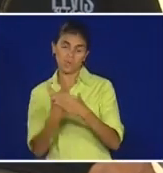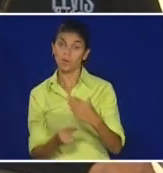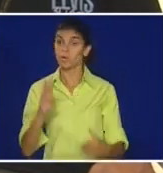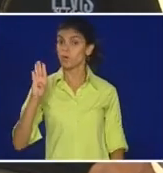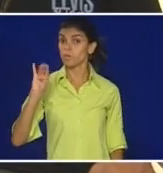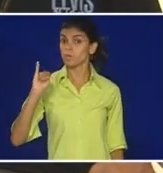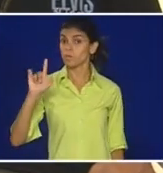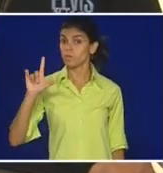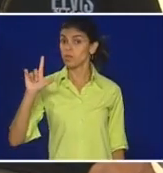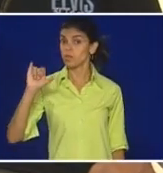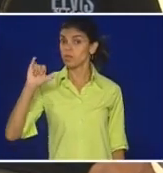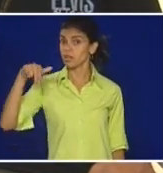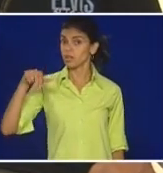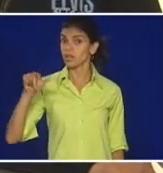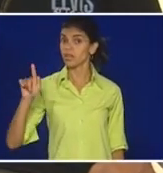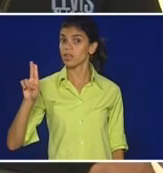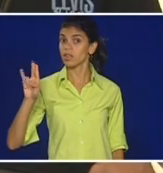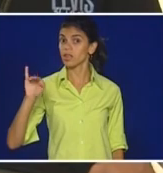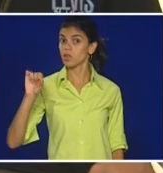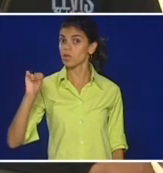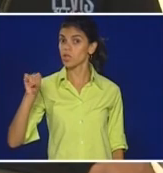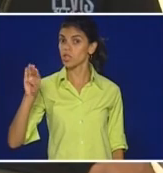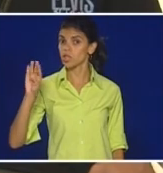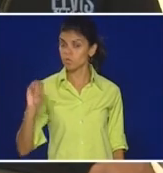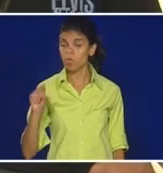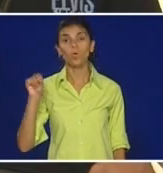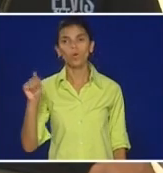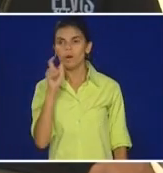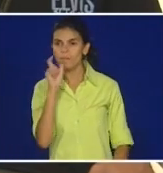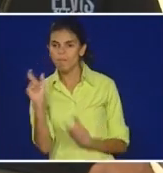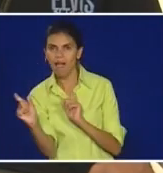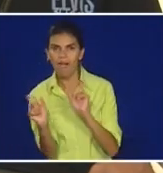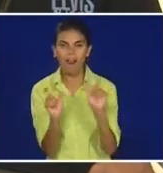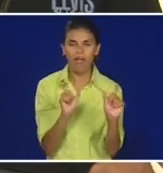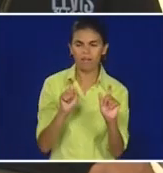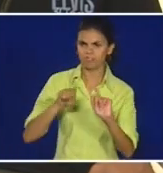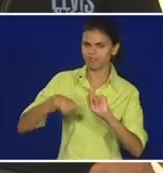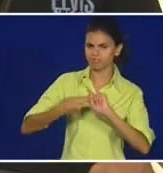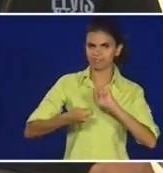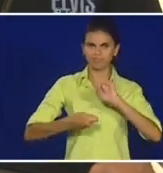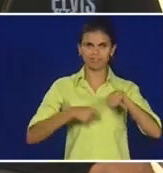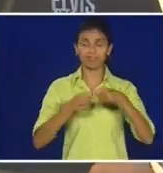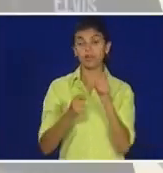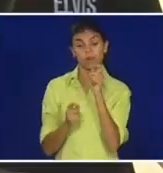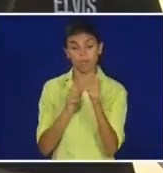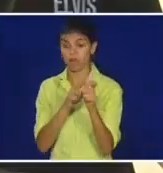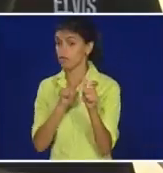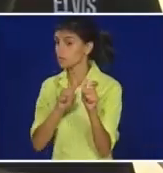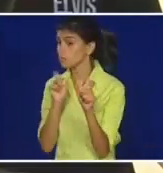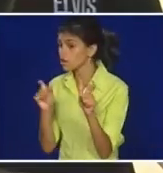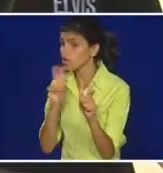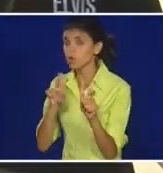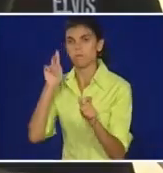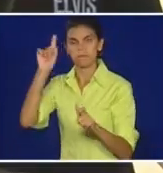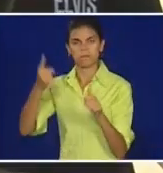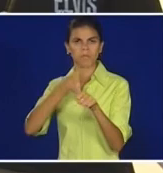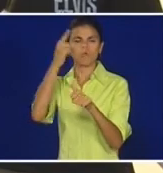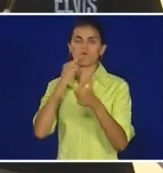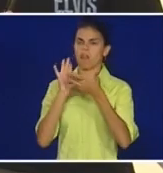Normalmente, as primeiras palavras, um conceito novo que fosse mostrado para o João, era mostrado em Libras e